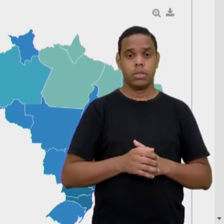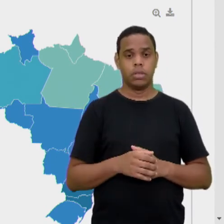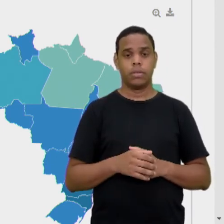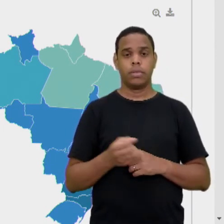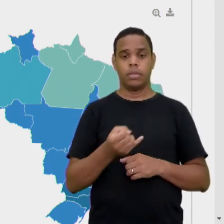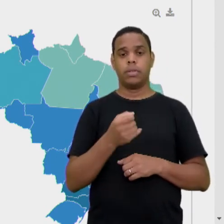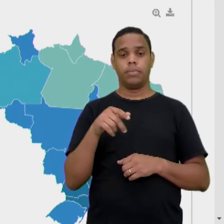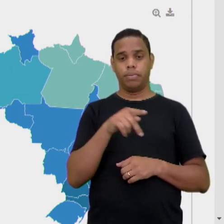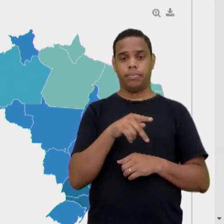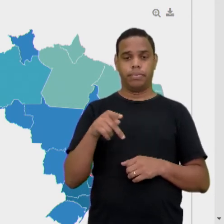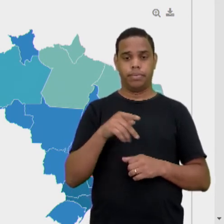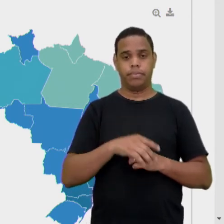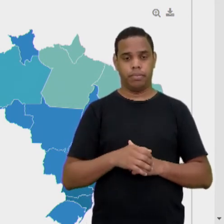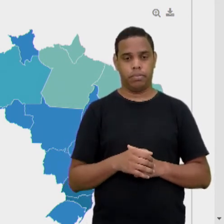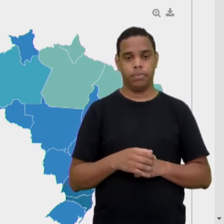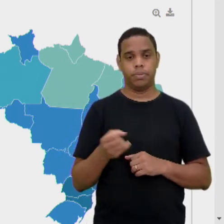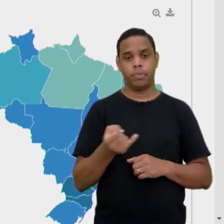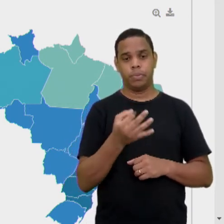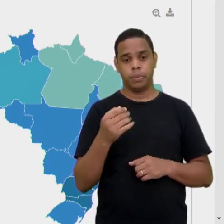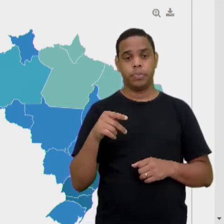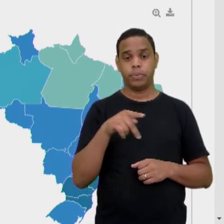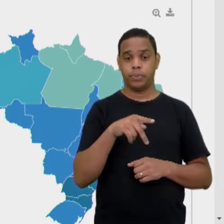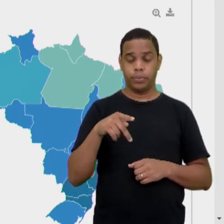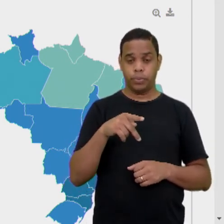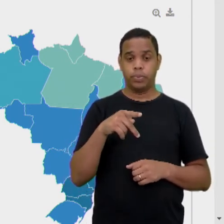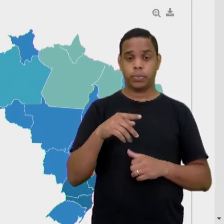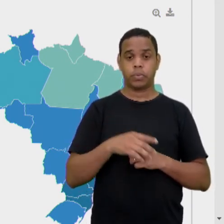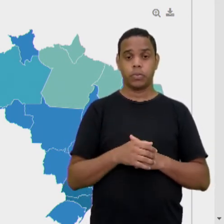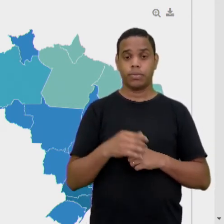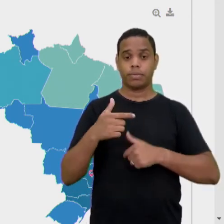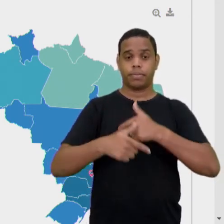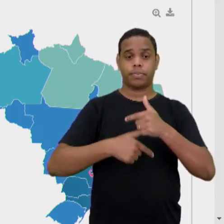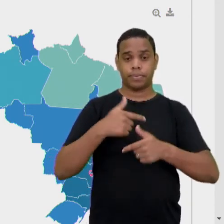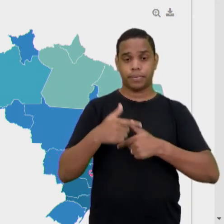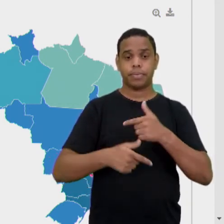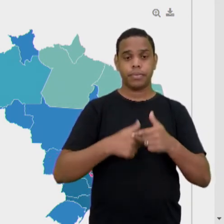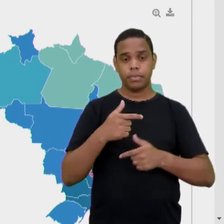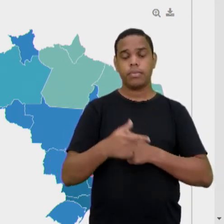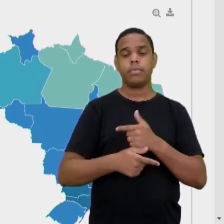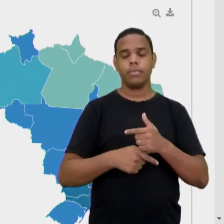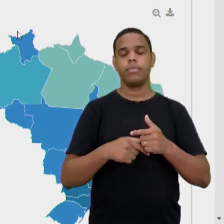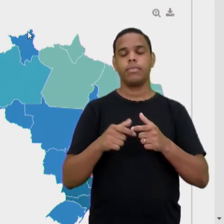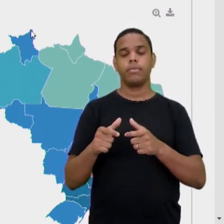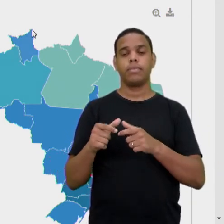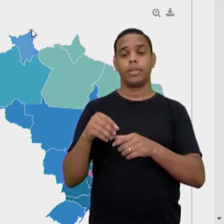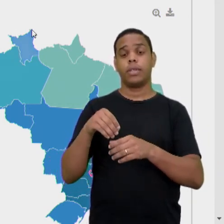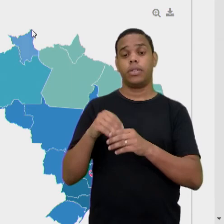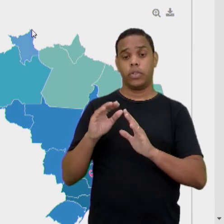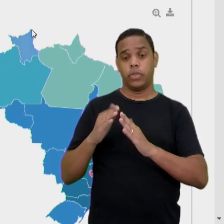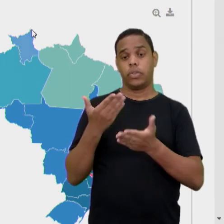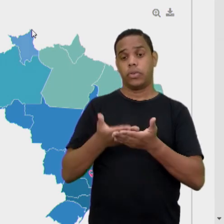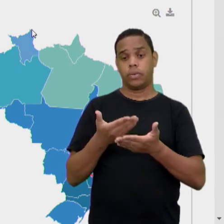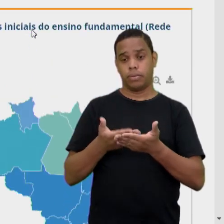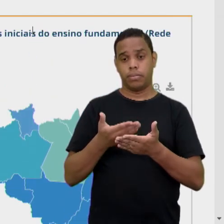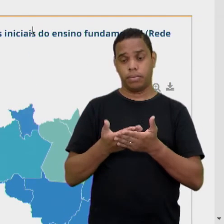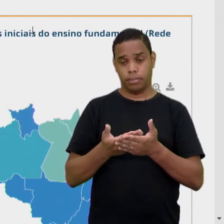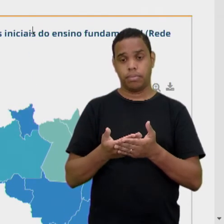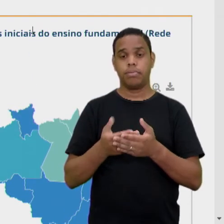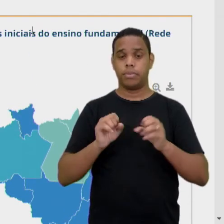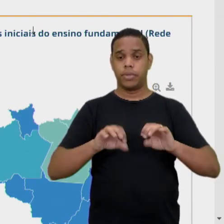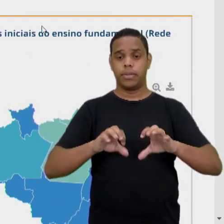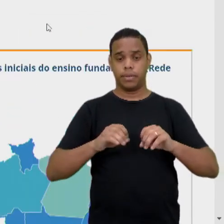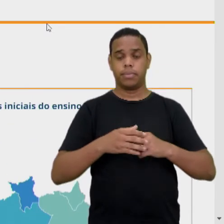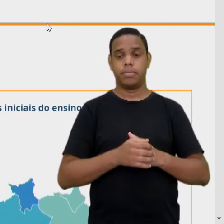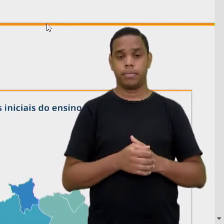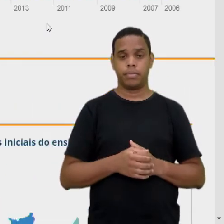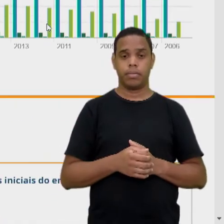Números de docentes que trabalham aí nesses estabelecimentos né, aqui de